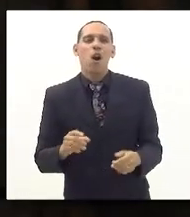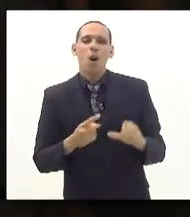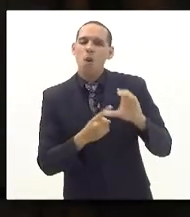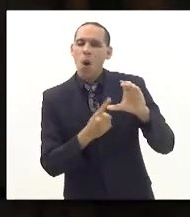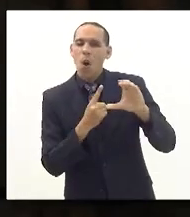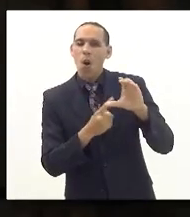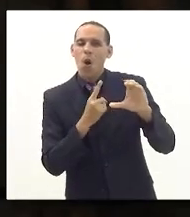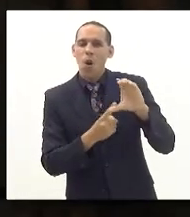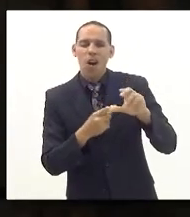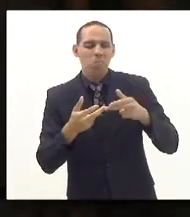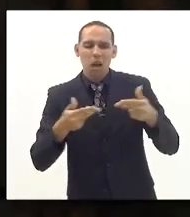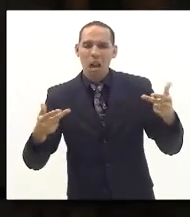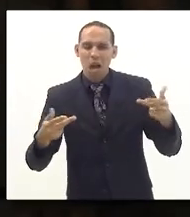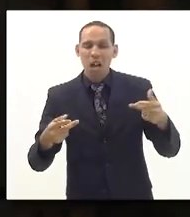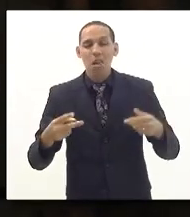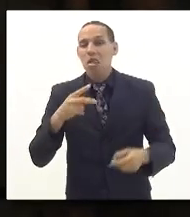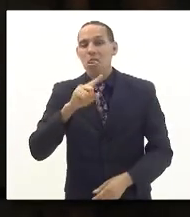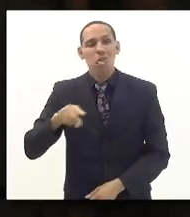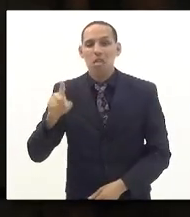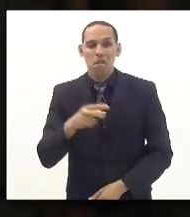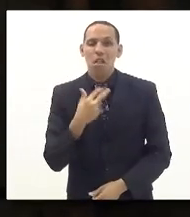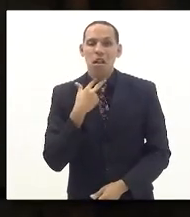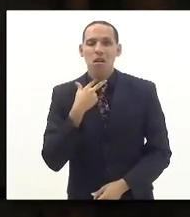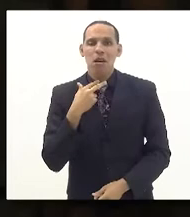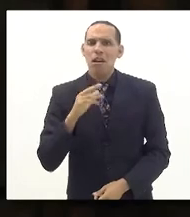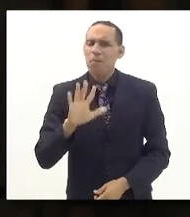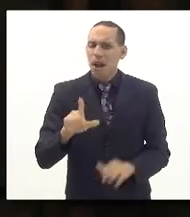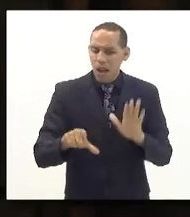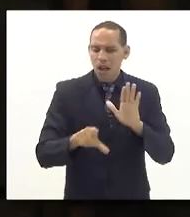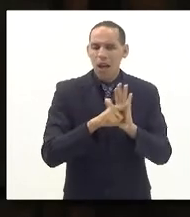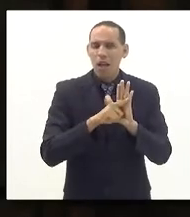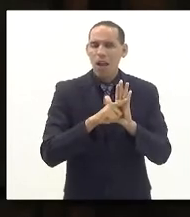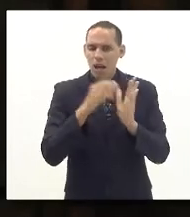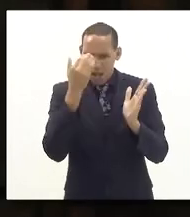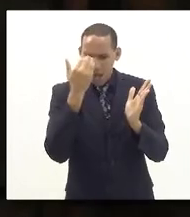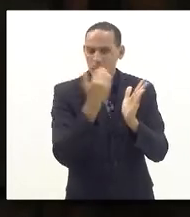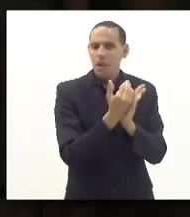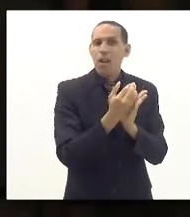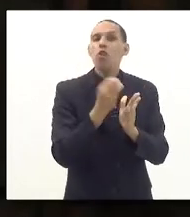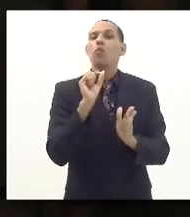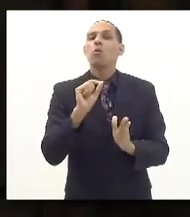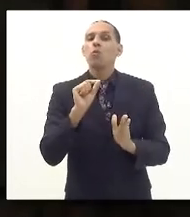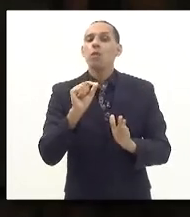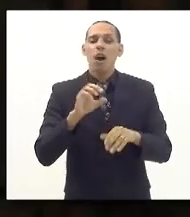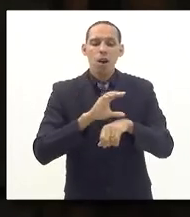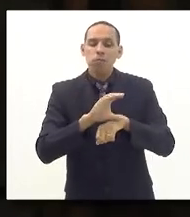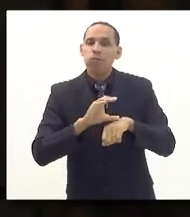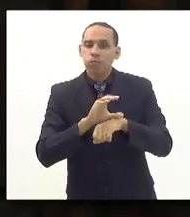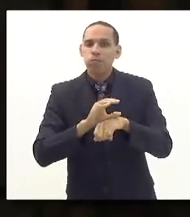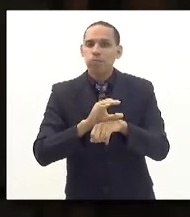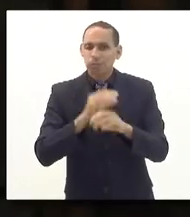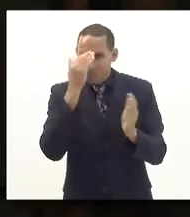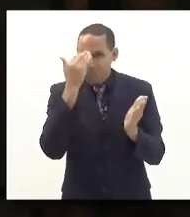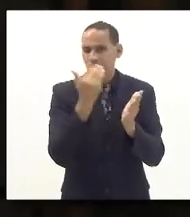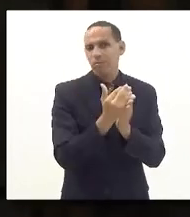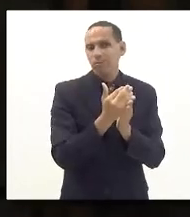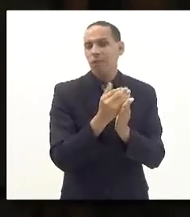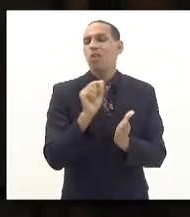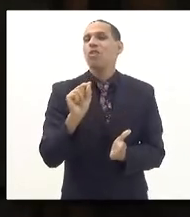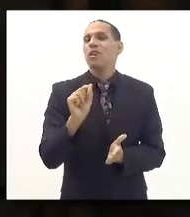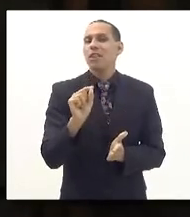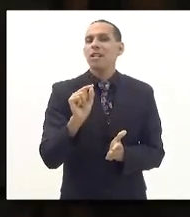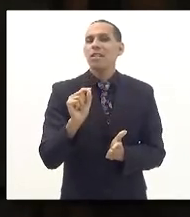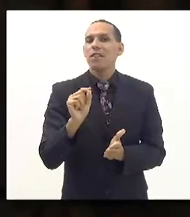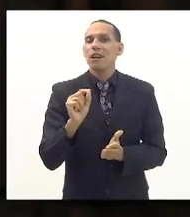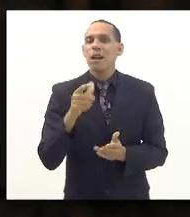lei nossa foi apenas para fazer valer o que já estava na Constituição. Foi o cúmplice da Constituição, a